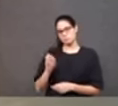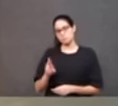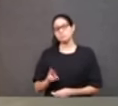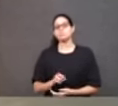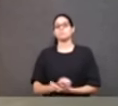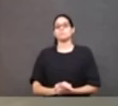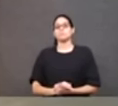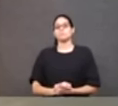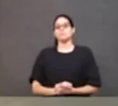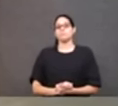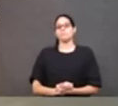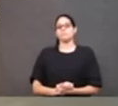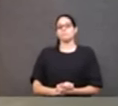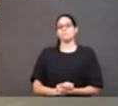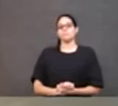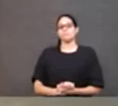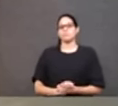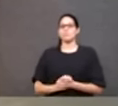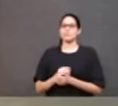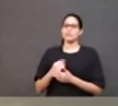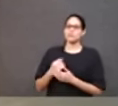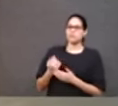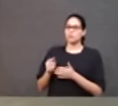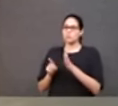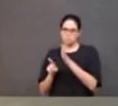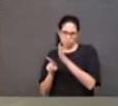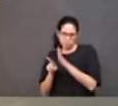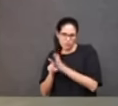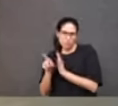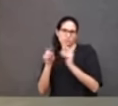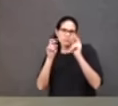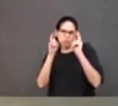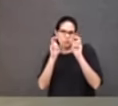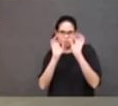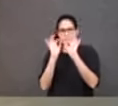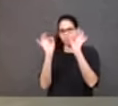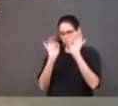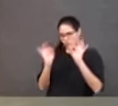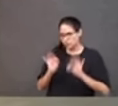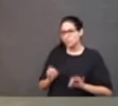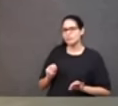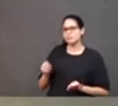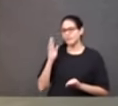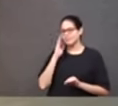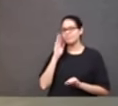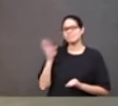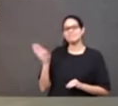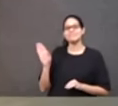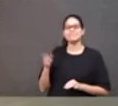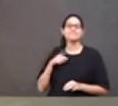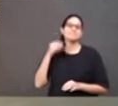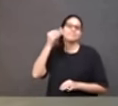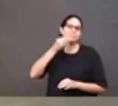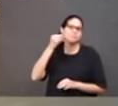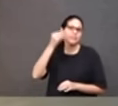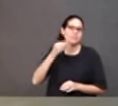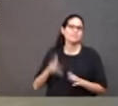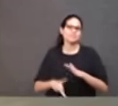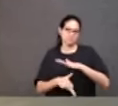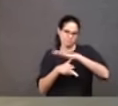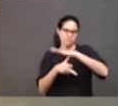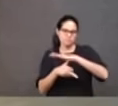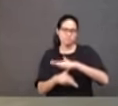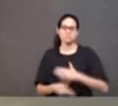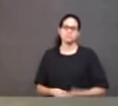vou fazer uma pergunta relativamente ao planejamento, dado a sua experiência na pró-reitoria. Nós